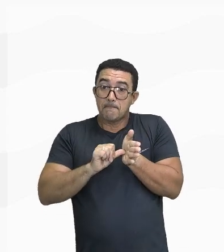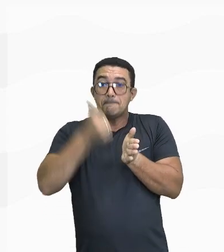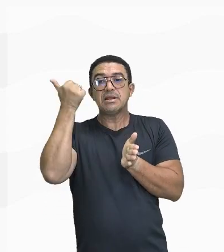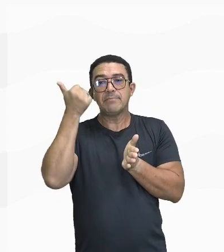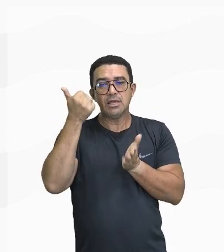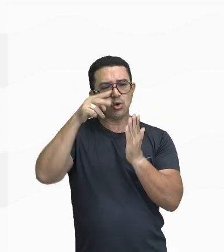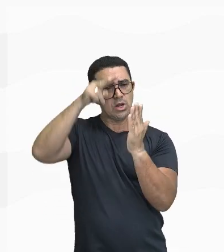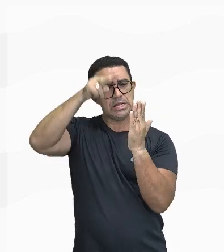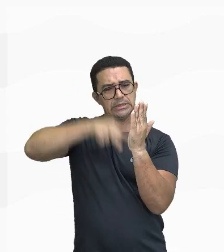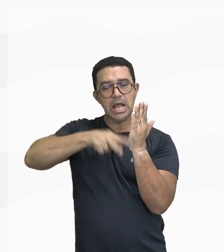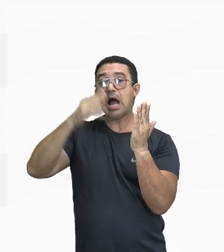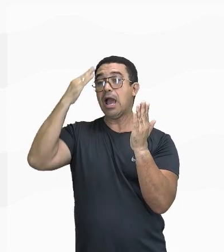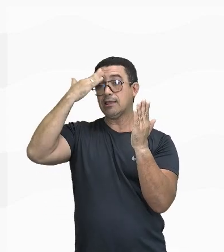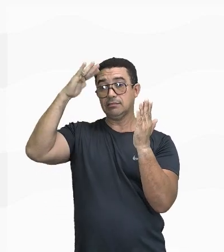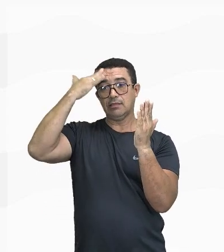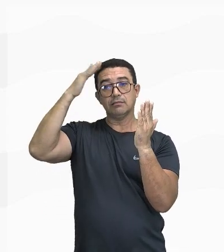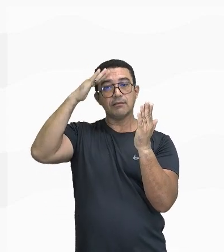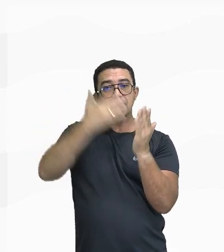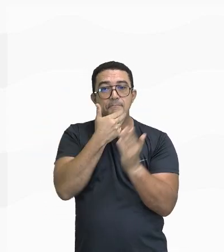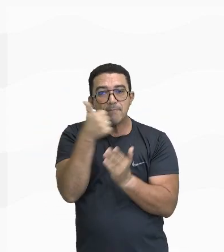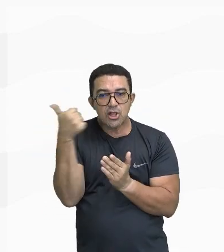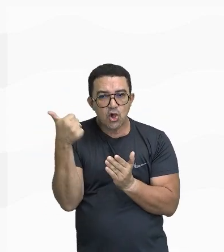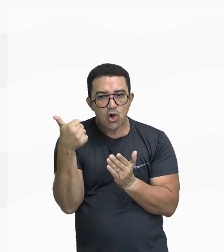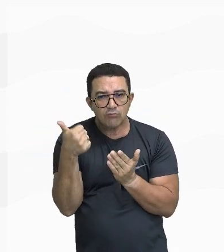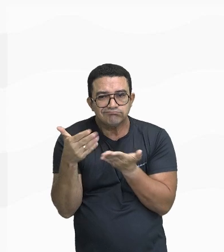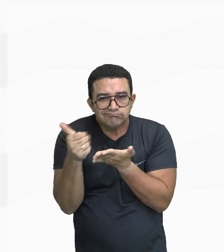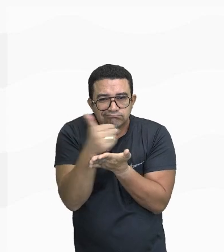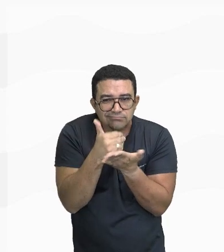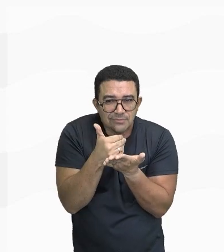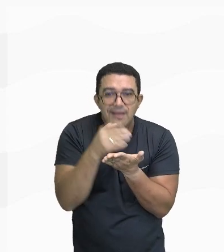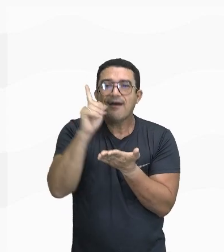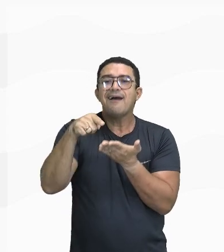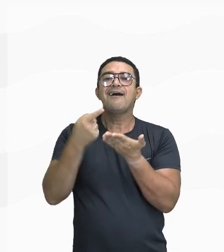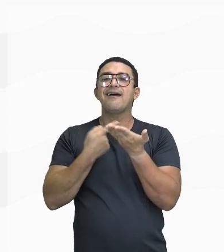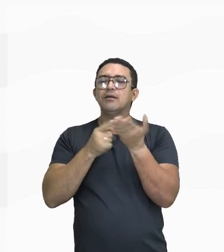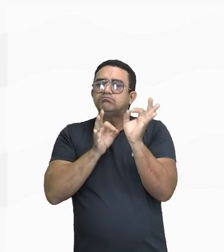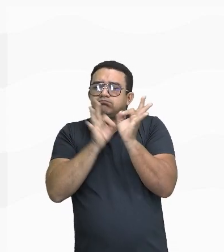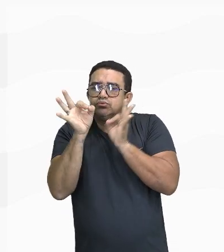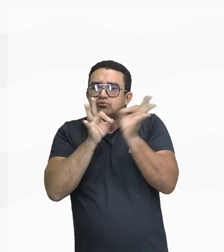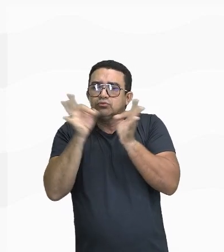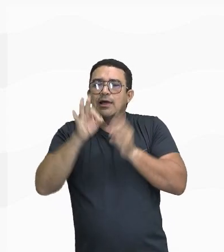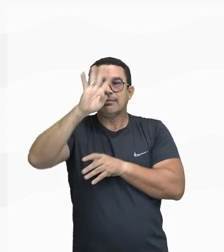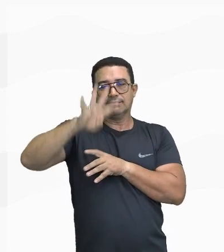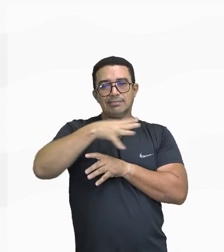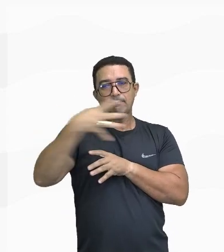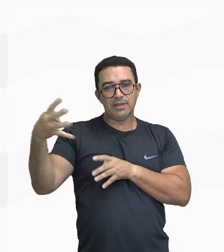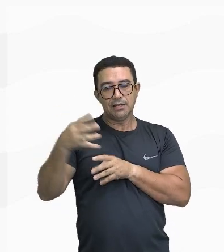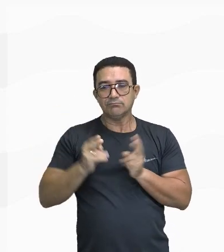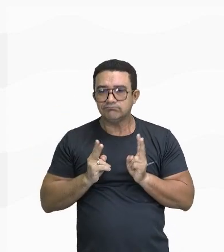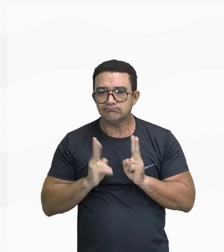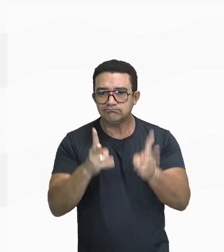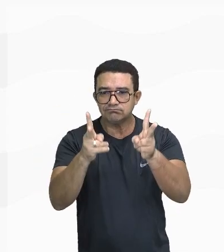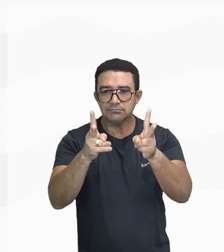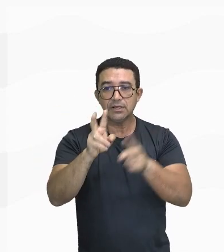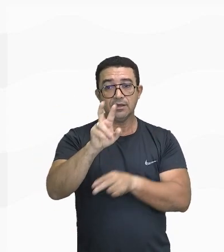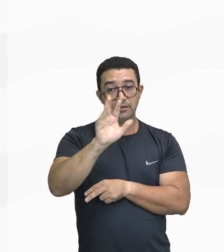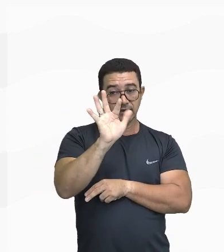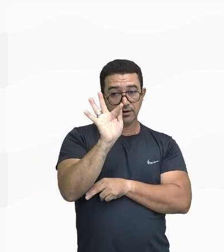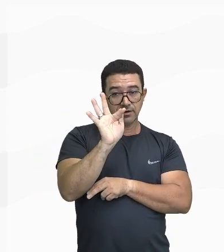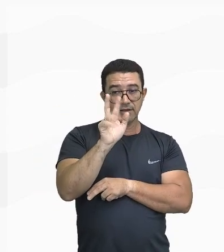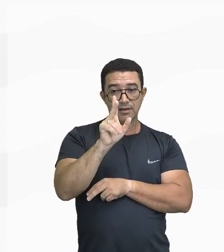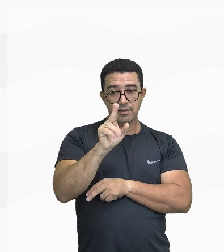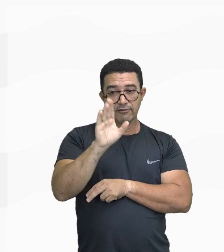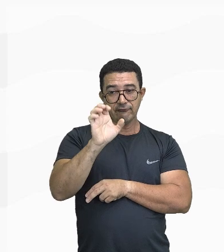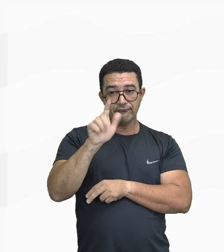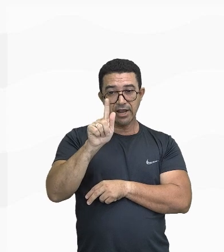uma leitura mais resumida desses dados é a construção de tabelas de frequência. E agora a gente vai entender o que são